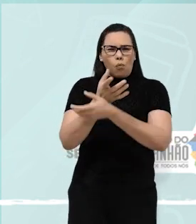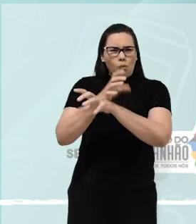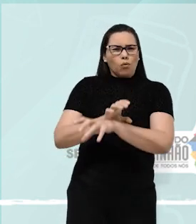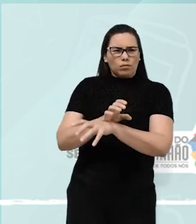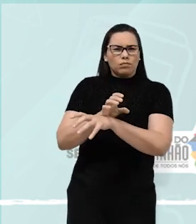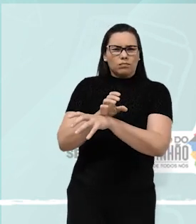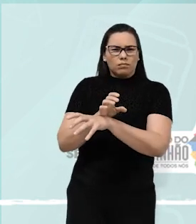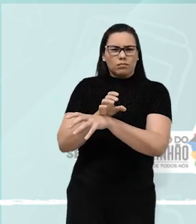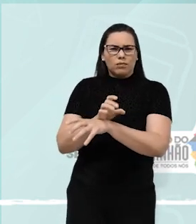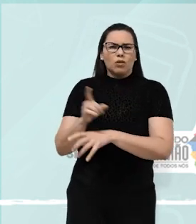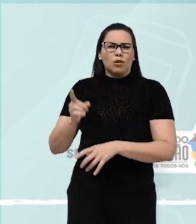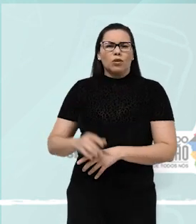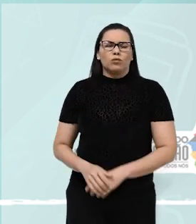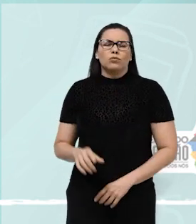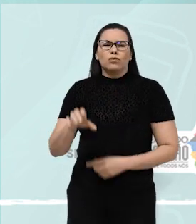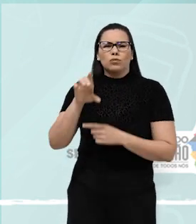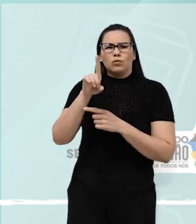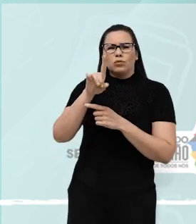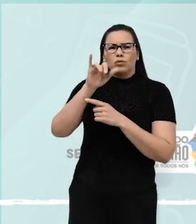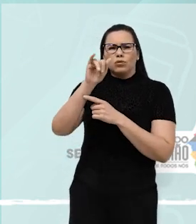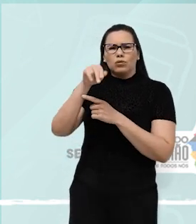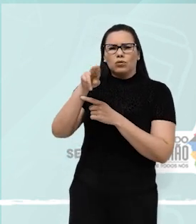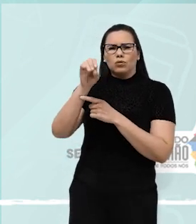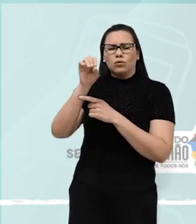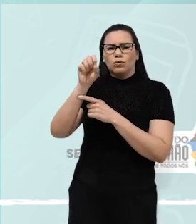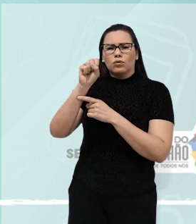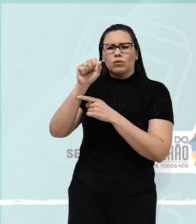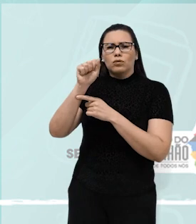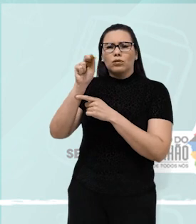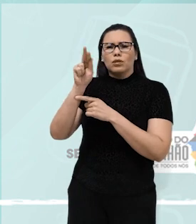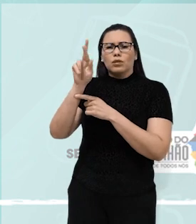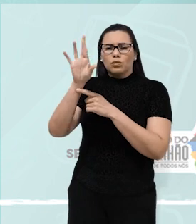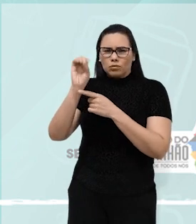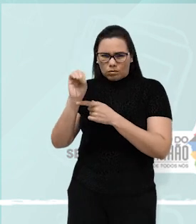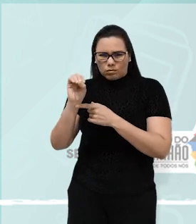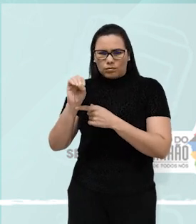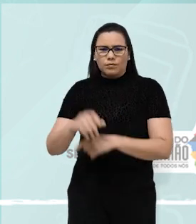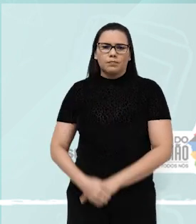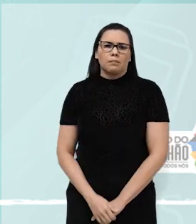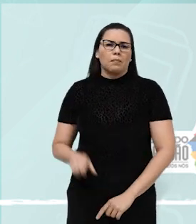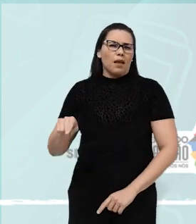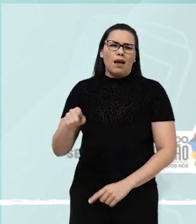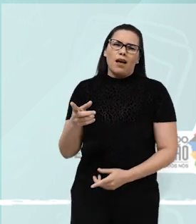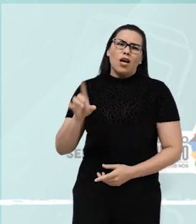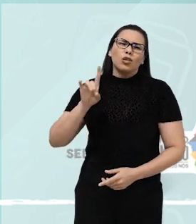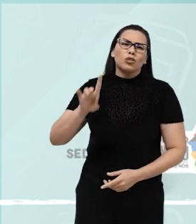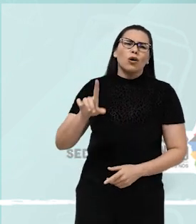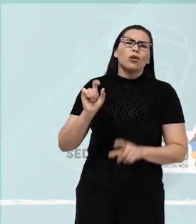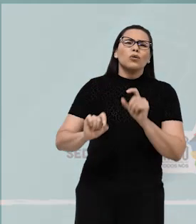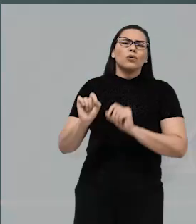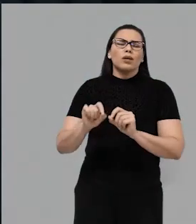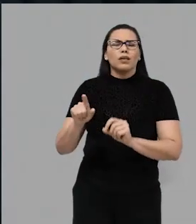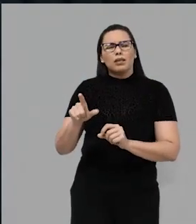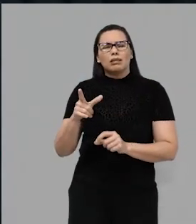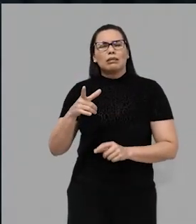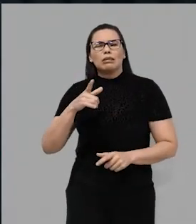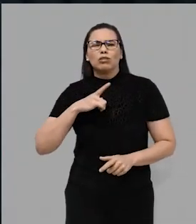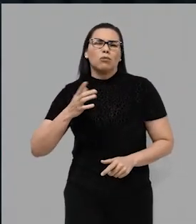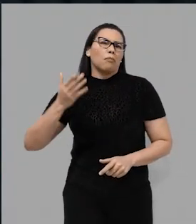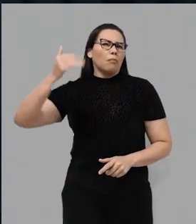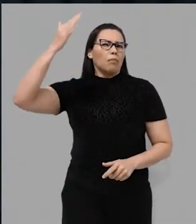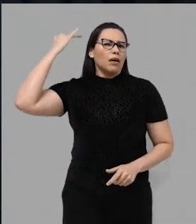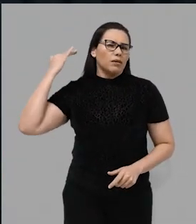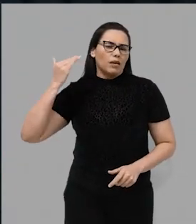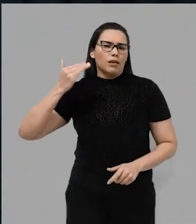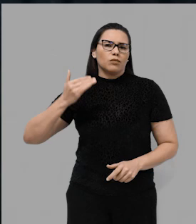mas existem os fósseis, e os fósseis mostram que os seres de antigamente são diferentes dos seres atuais. Então,